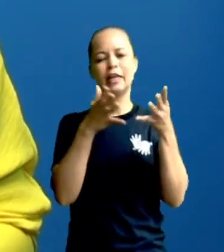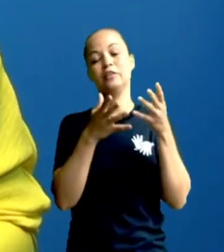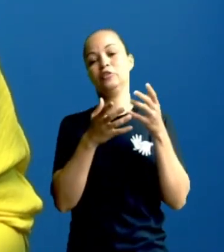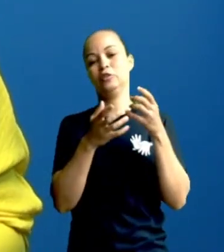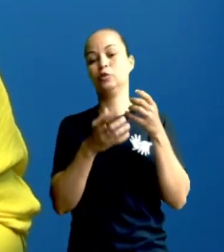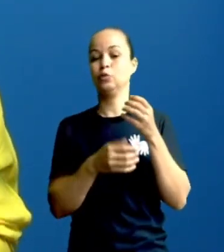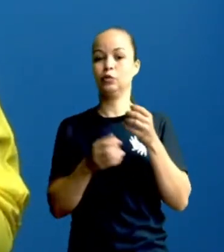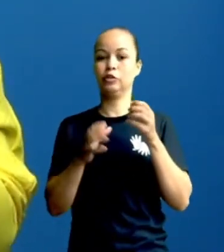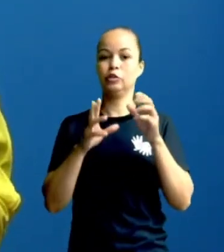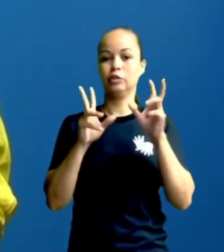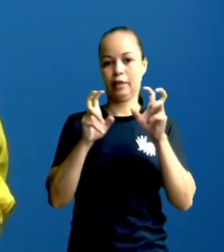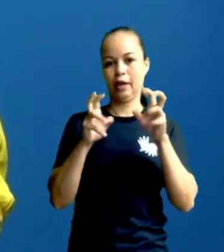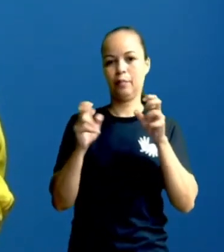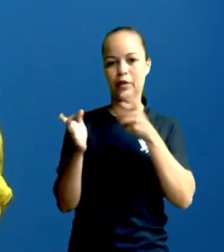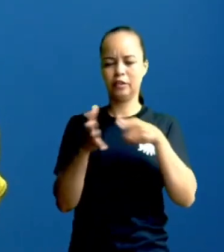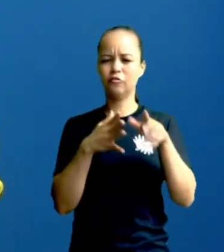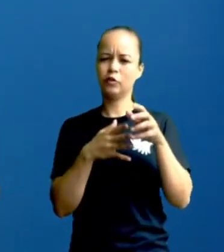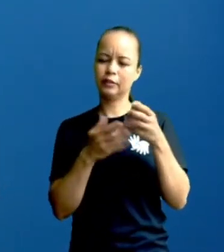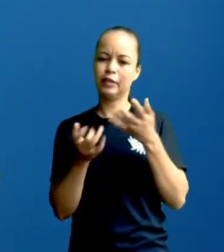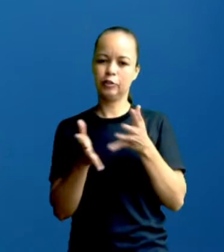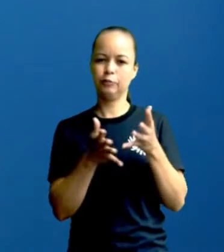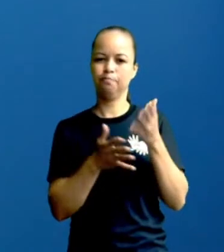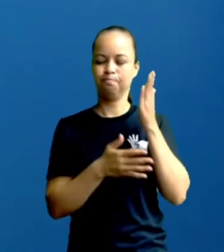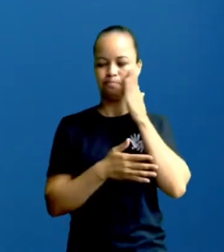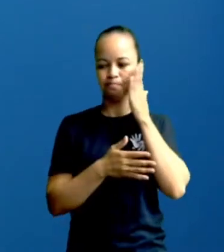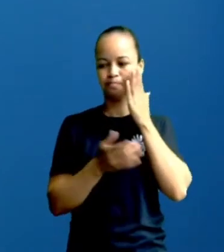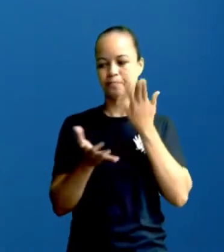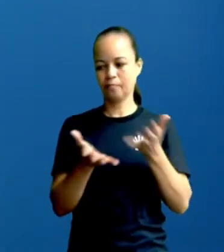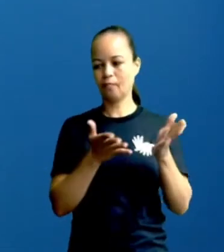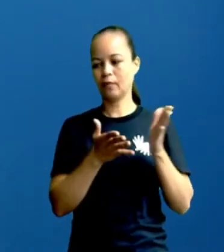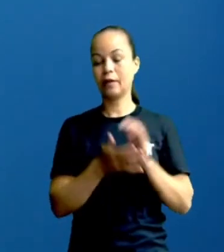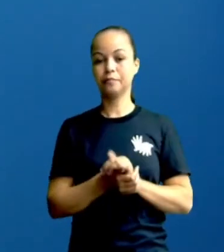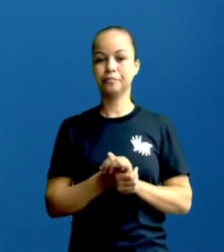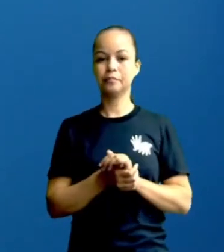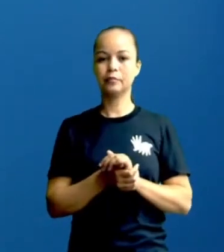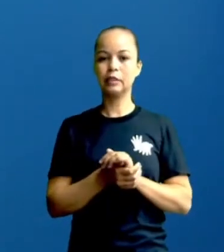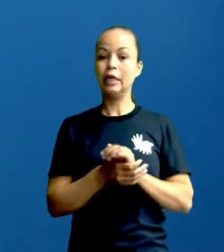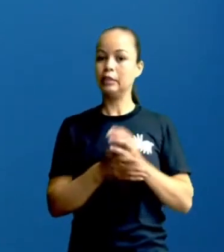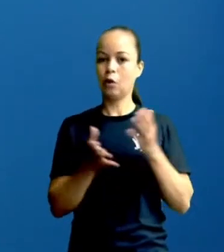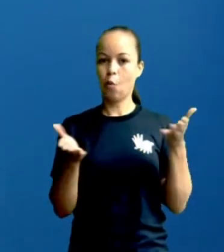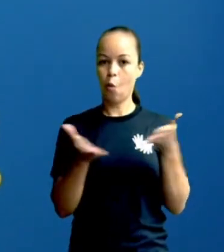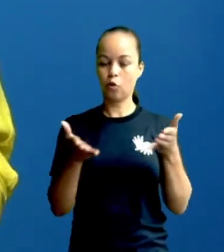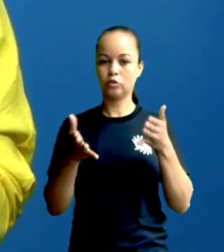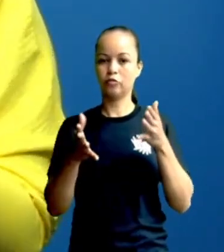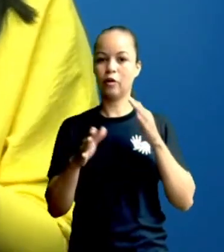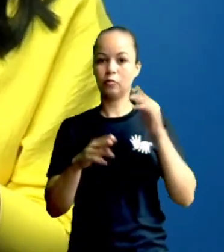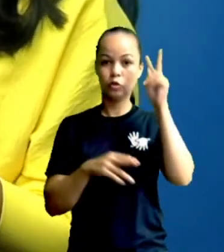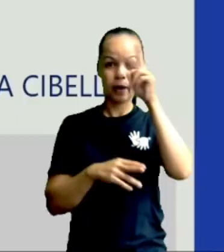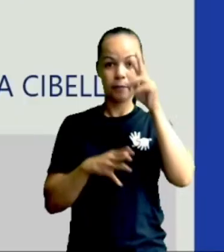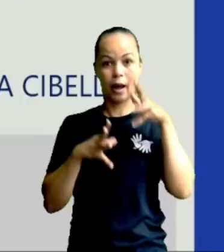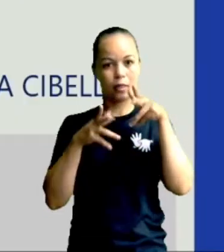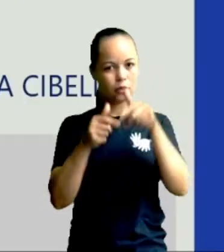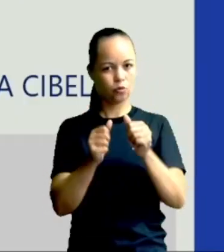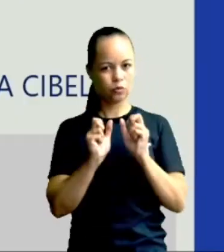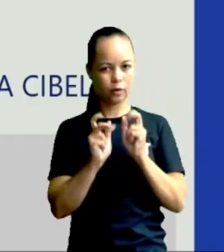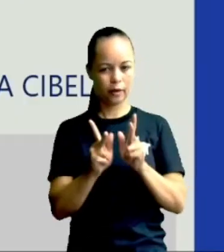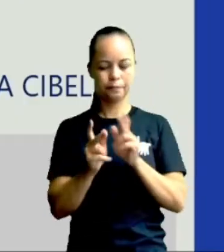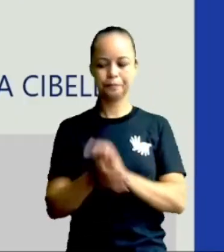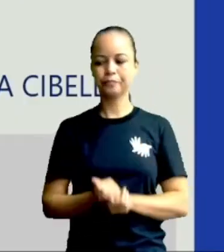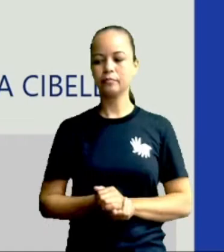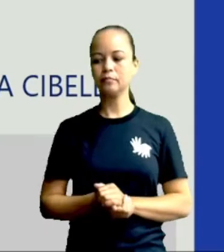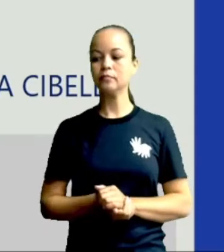bem, tá certo? Vamos lá comigo? Ó, preste atenção na aula de hoje que a gente vai relembrar tudo, tá bom? Vamos lá! Olha